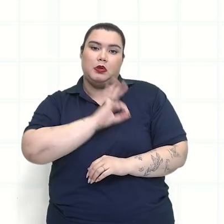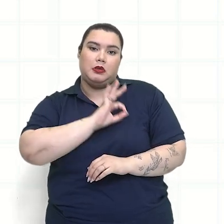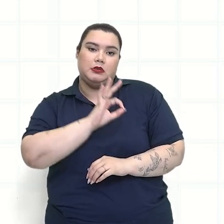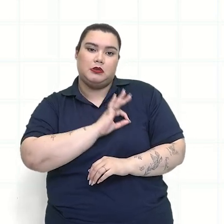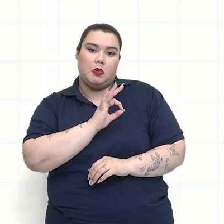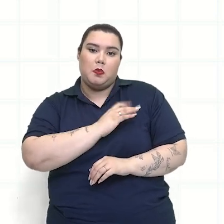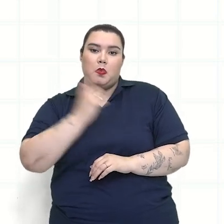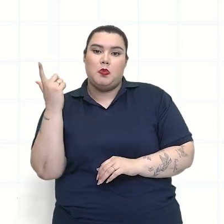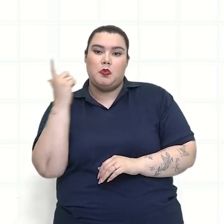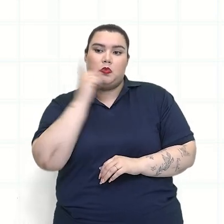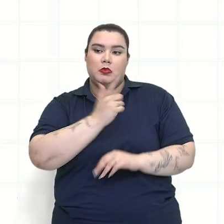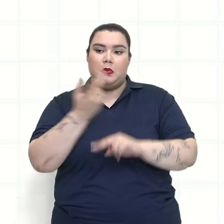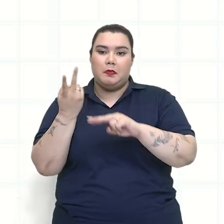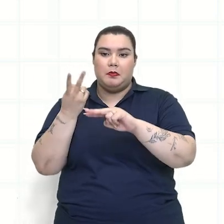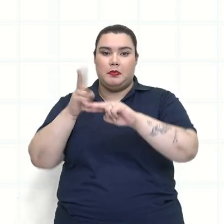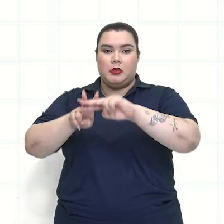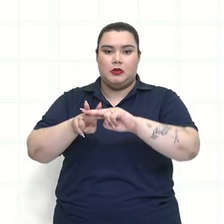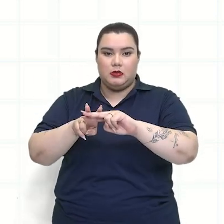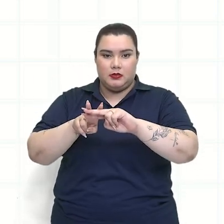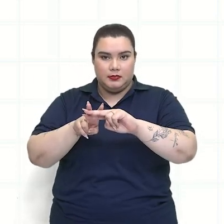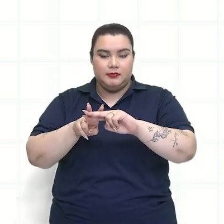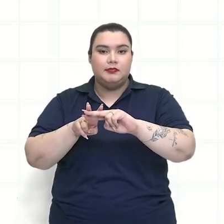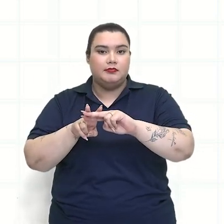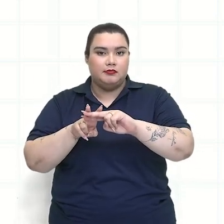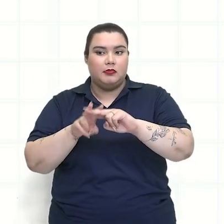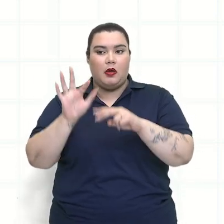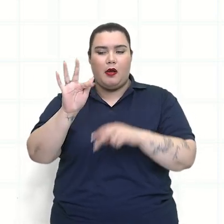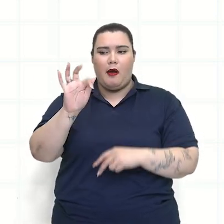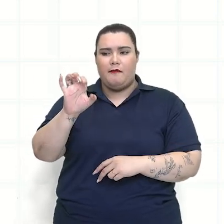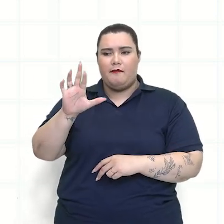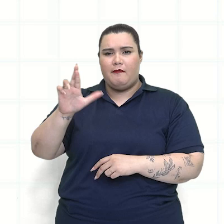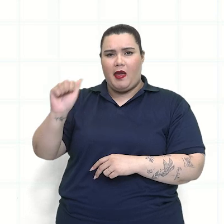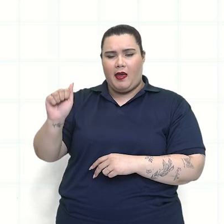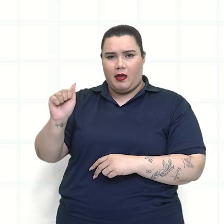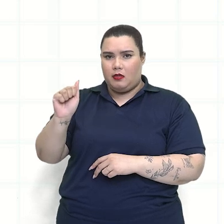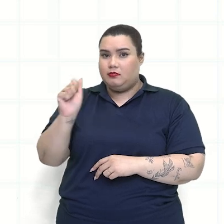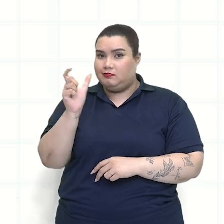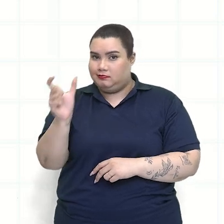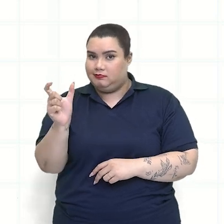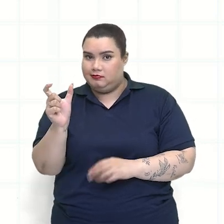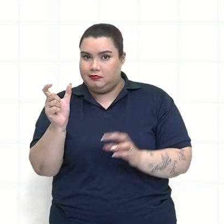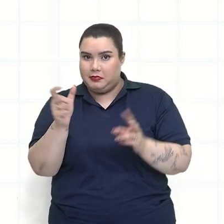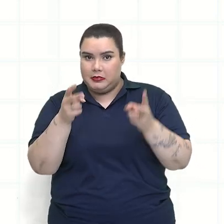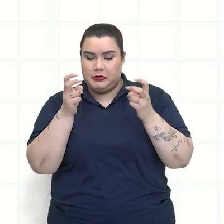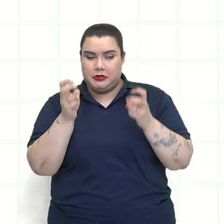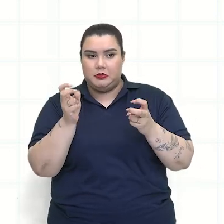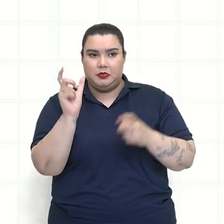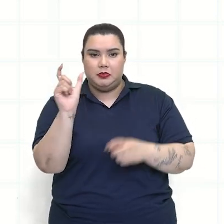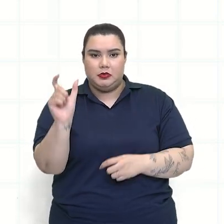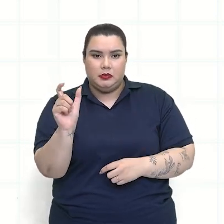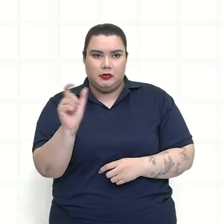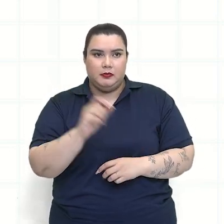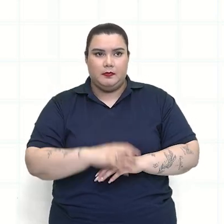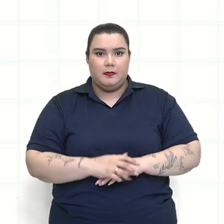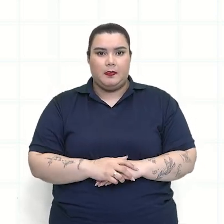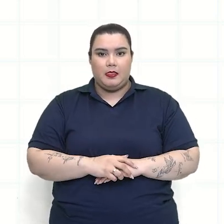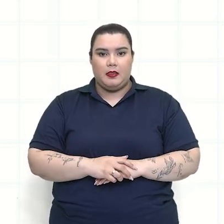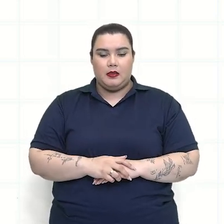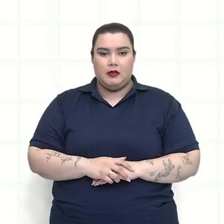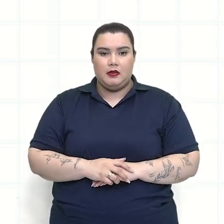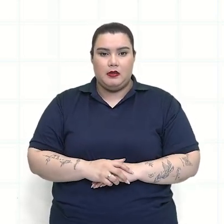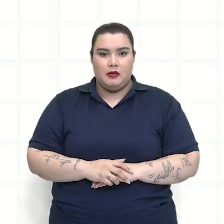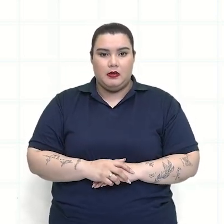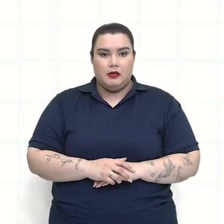policiais conseguiram prender a fera depois de muito esforço. Se não fosse por